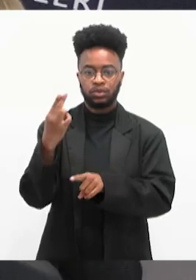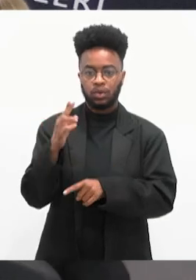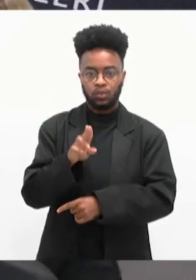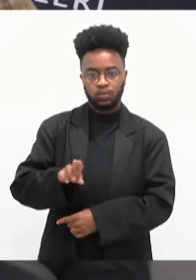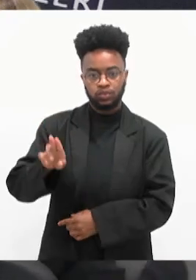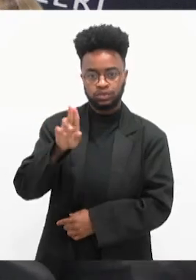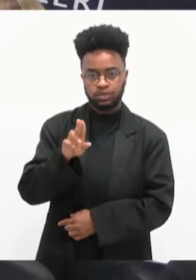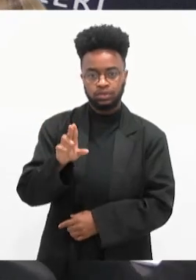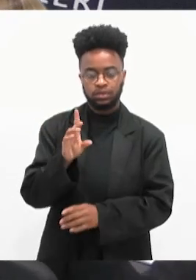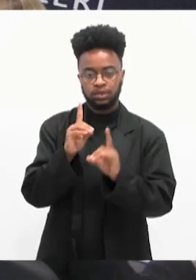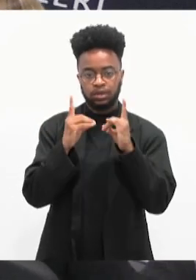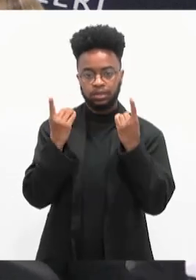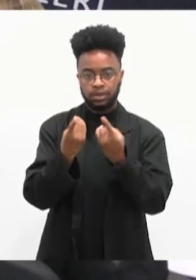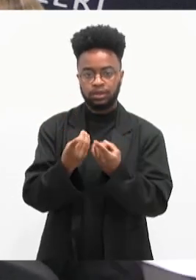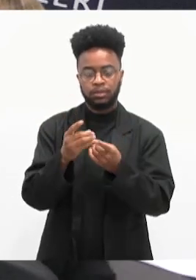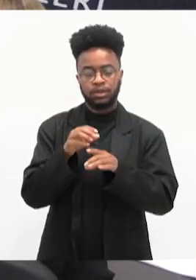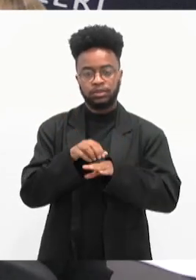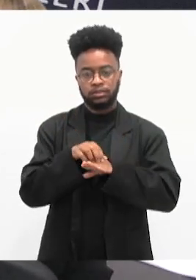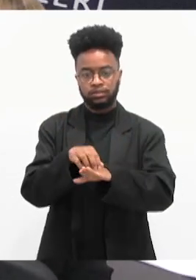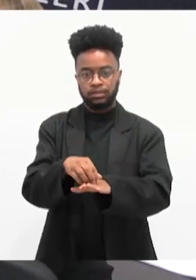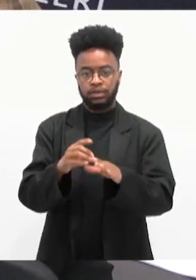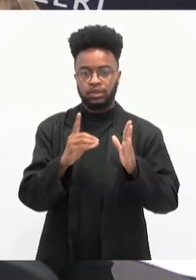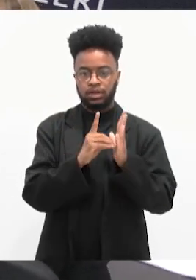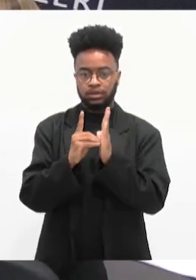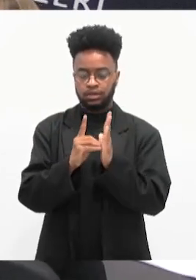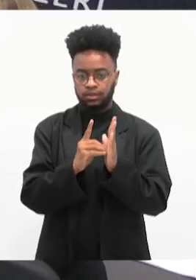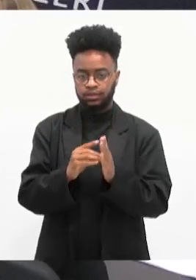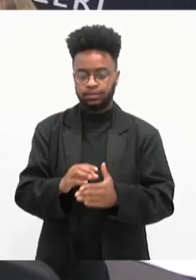inutilizadas pelo Departamento de Trânsito do Estado do Rio de Janeiro, DETRAN.